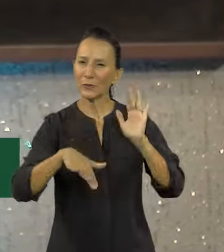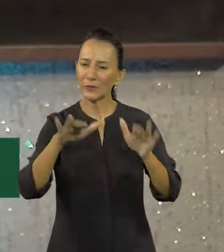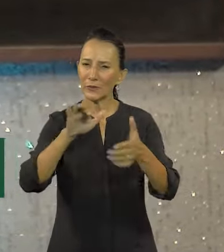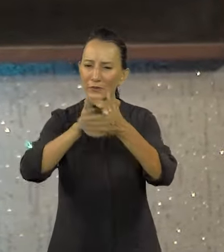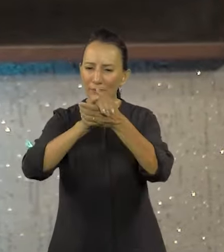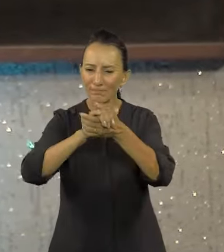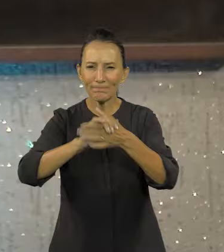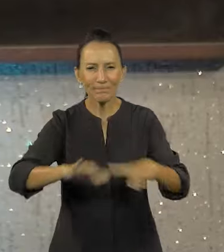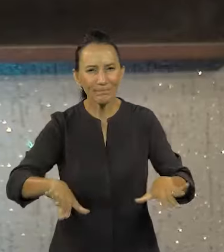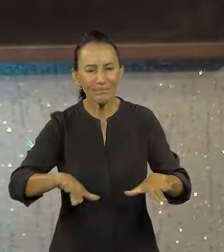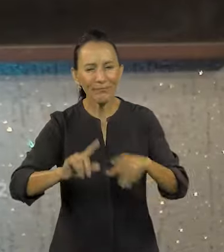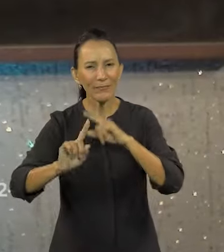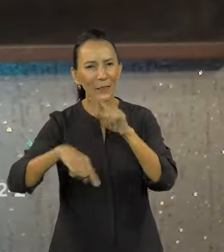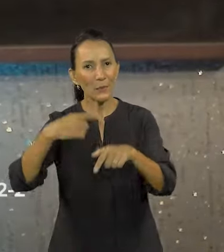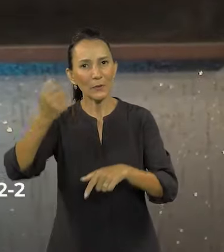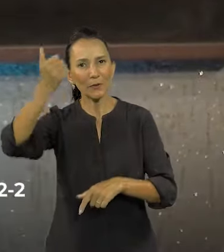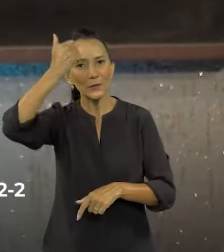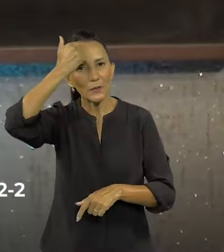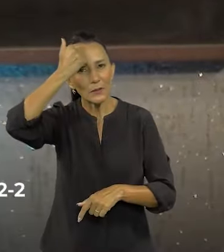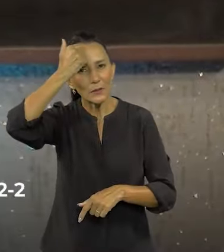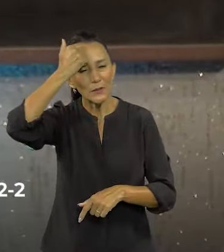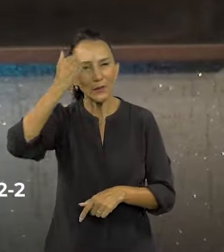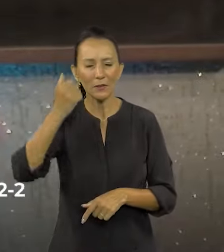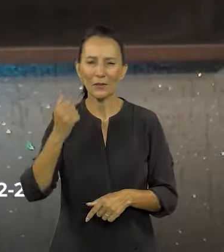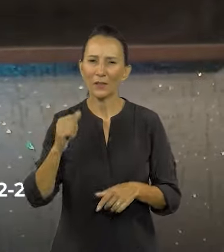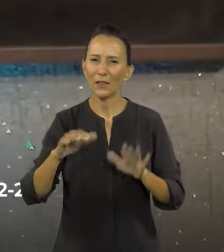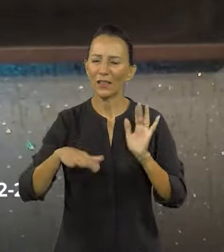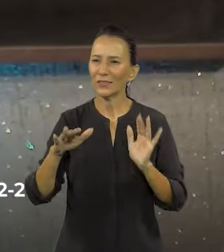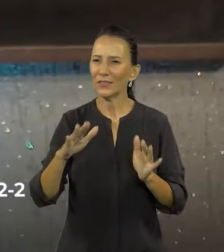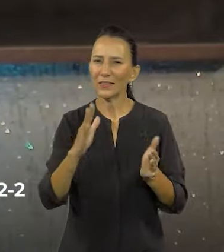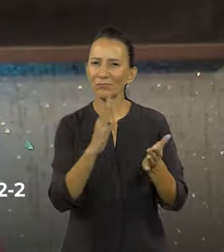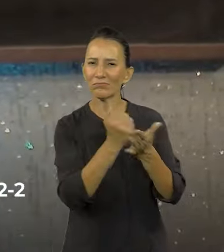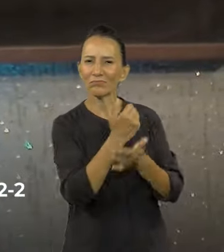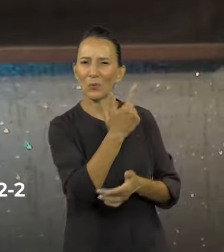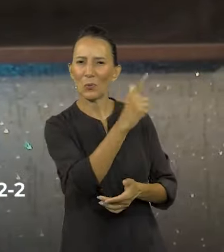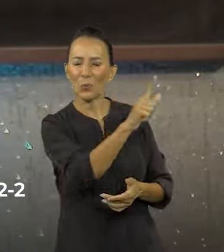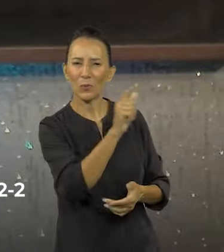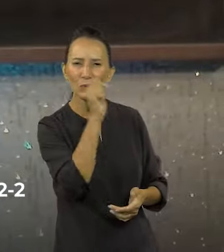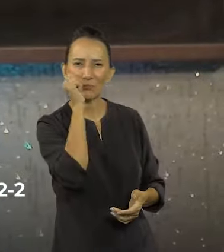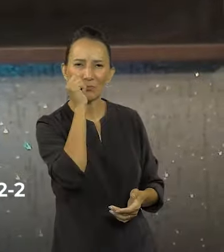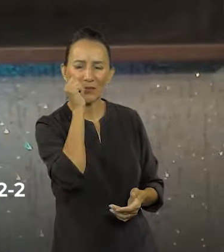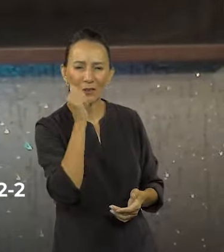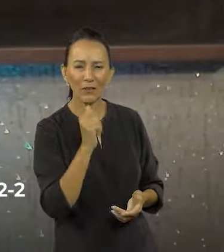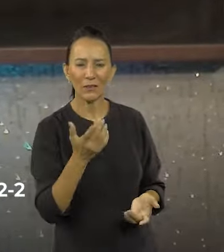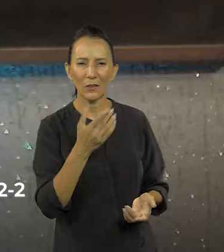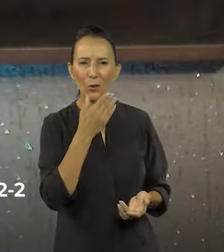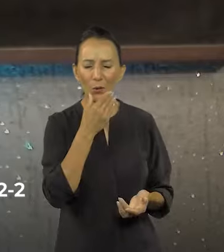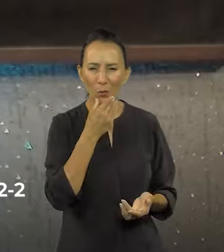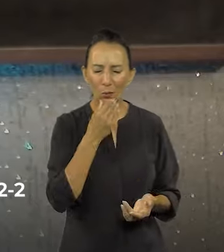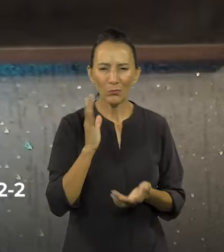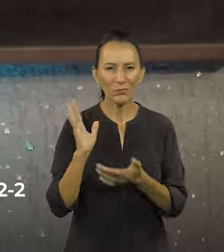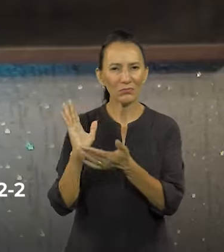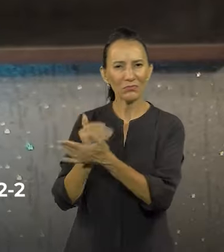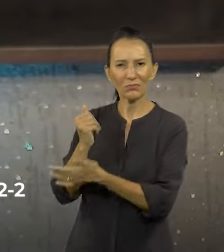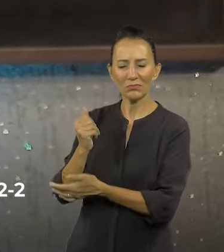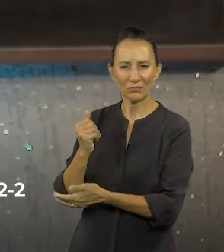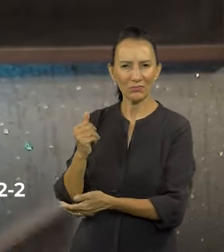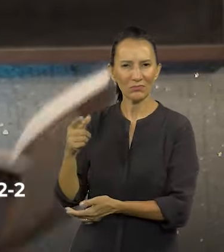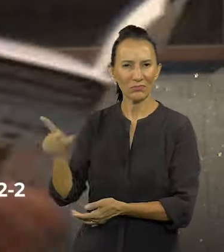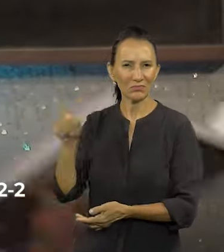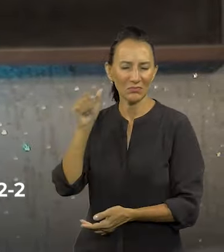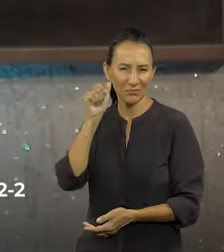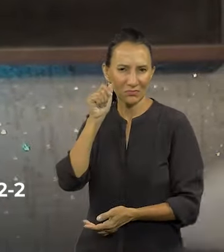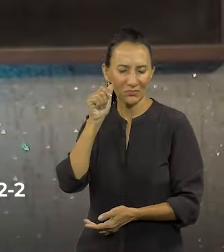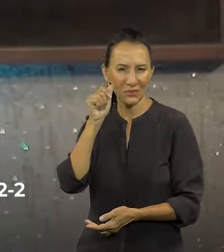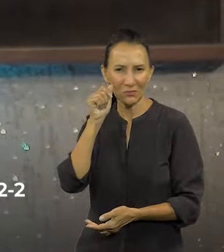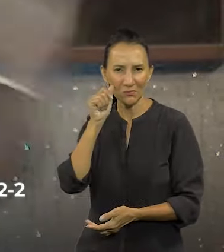depois se arrependem aí acabam se envolvendo contra as mulheres os homens e mulheres se envolvendo com com homens